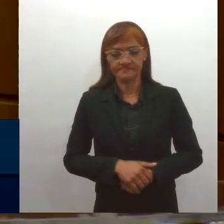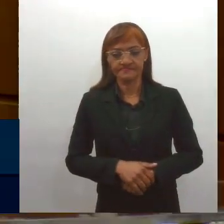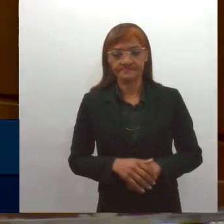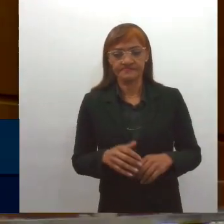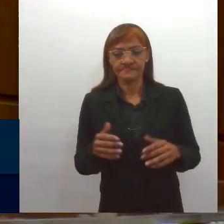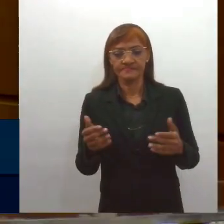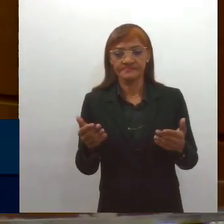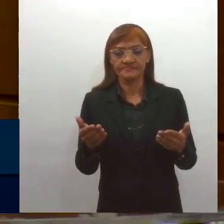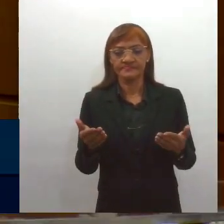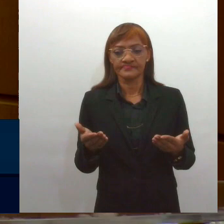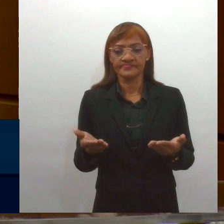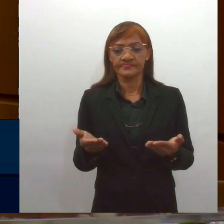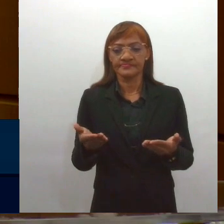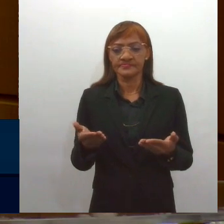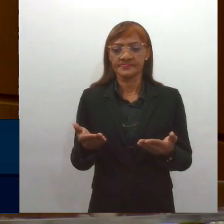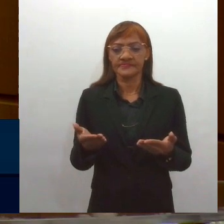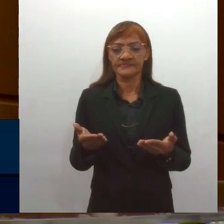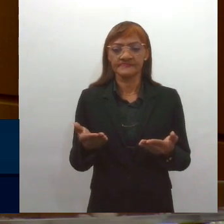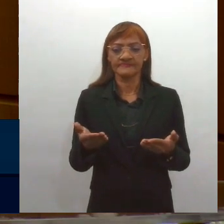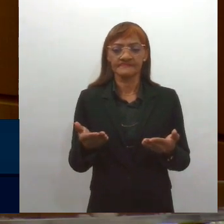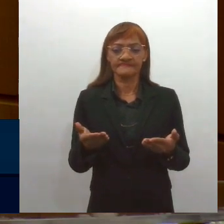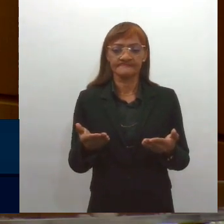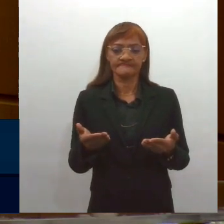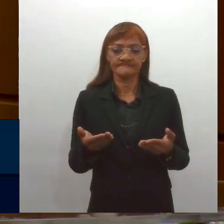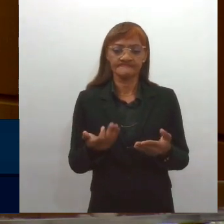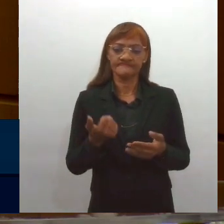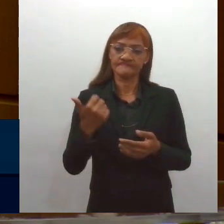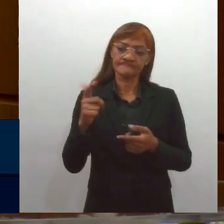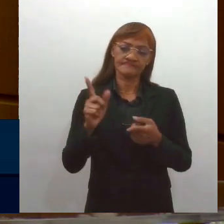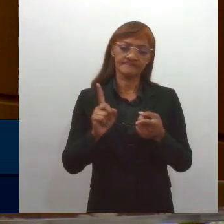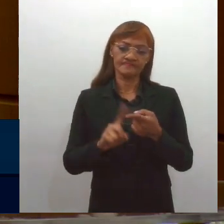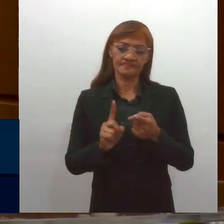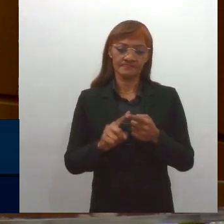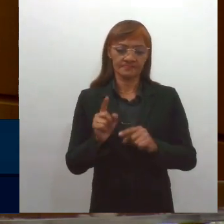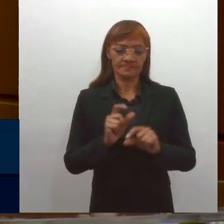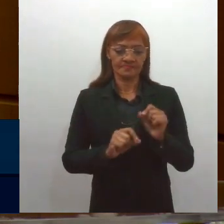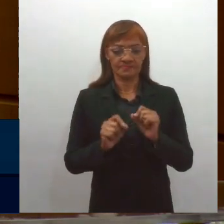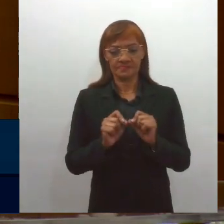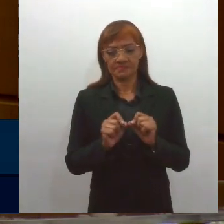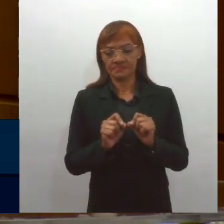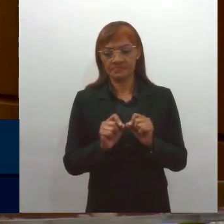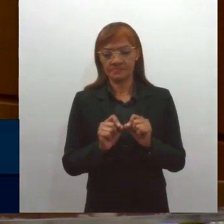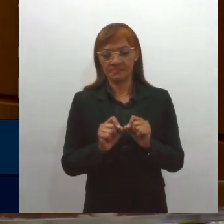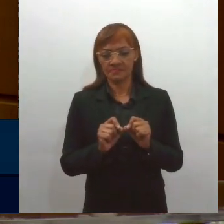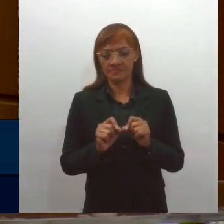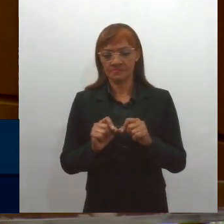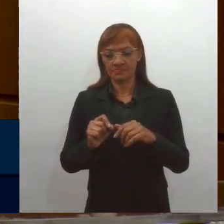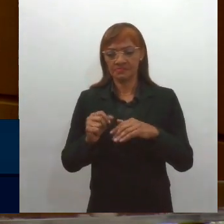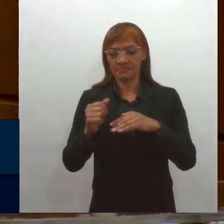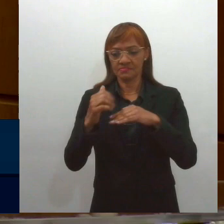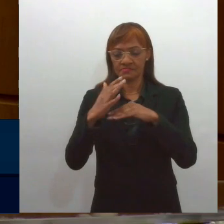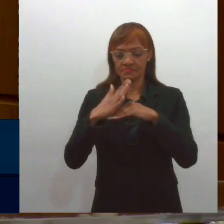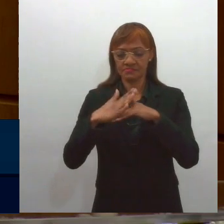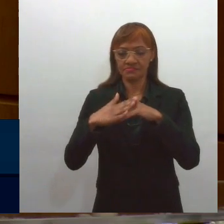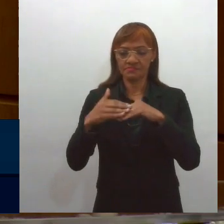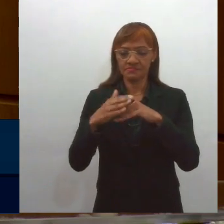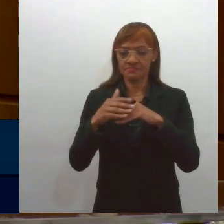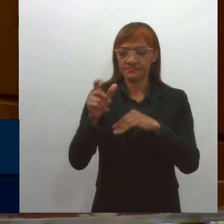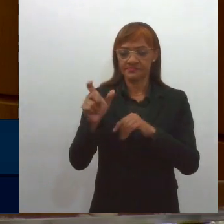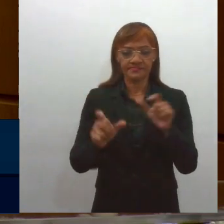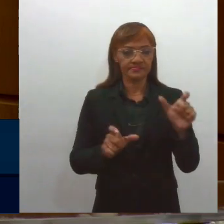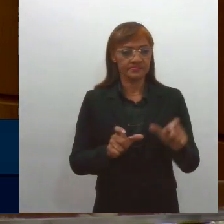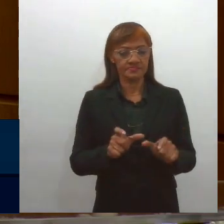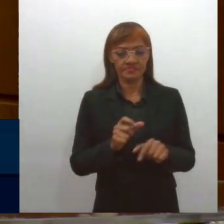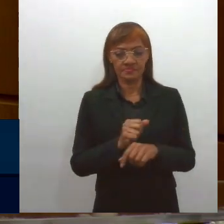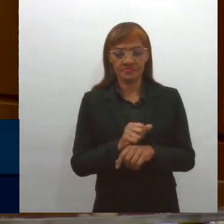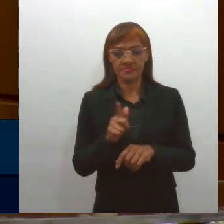Outros, né, a quem carinhosamente eu chamo de guru, e alguns outros não menos talentosos, mas